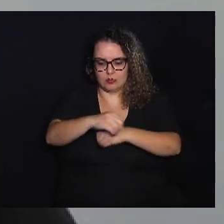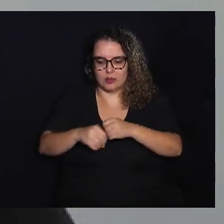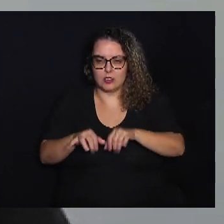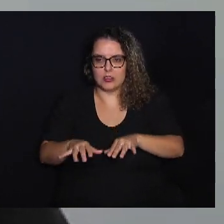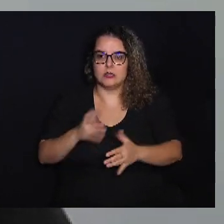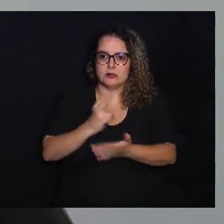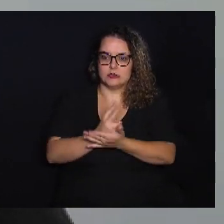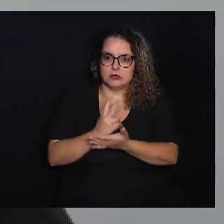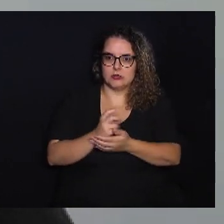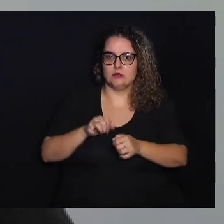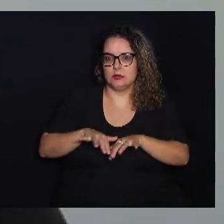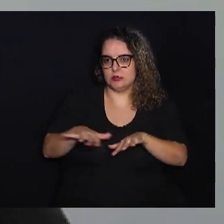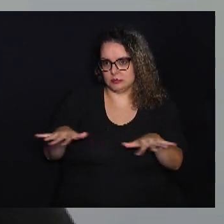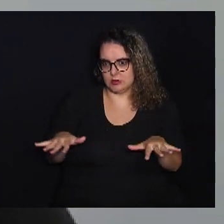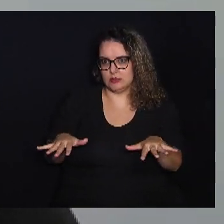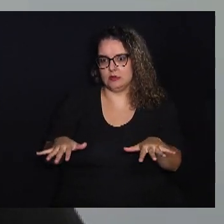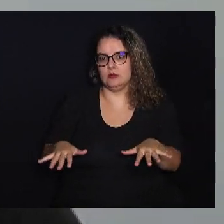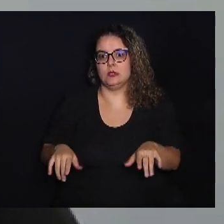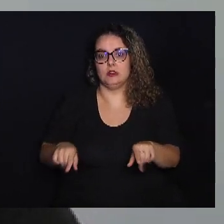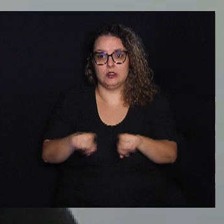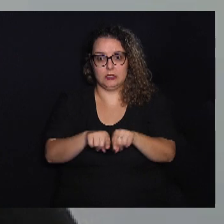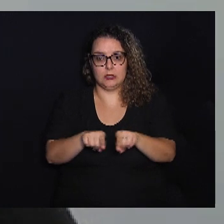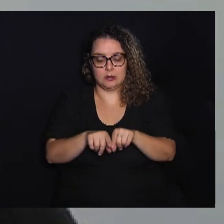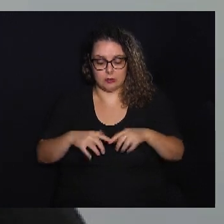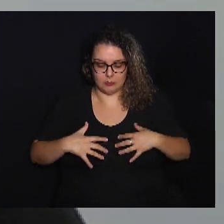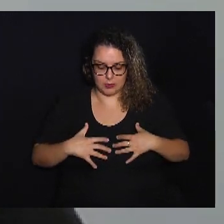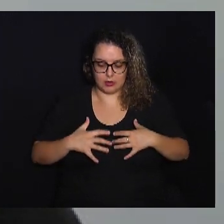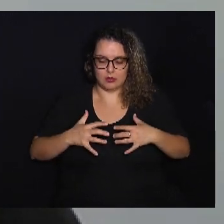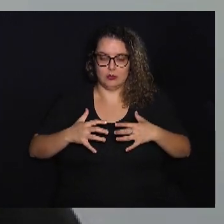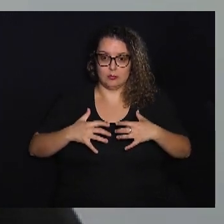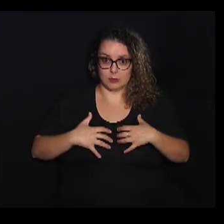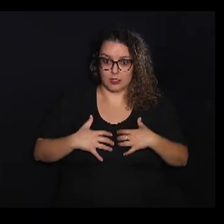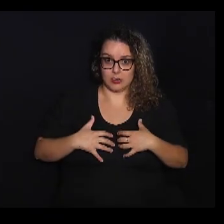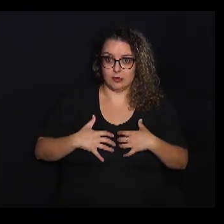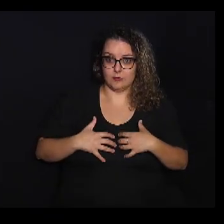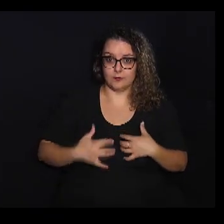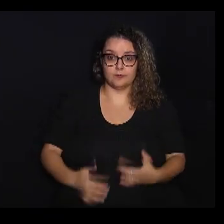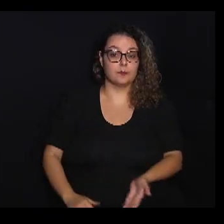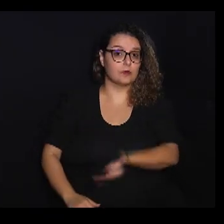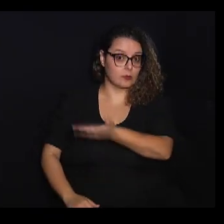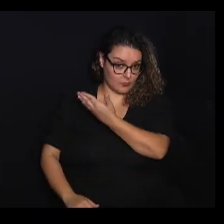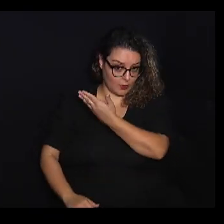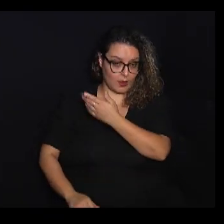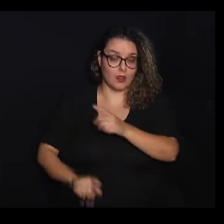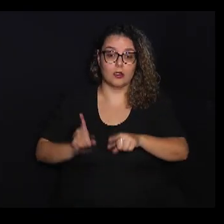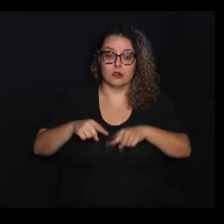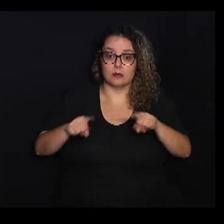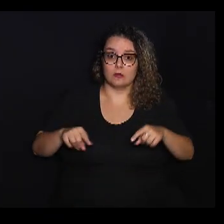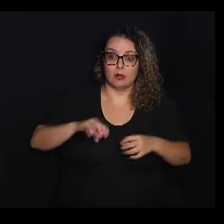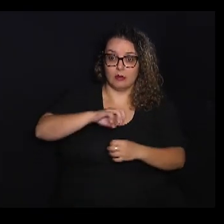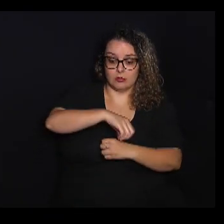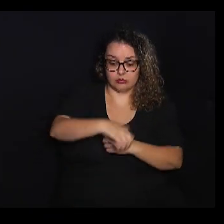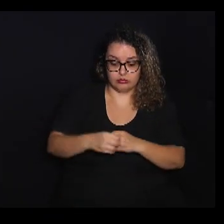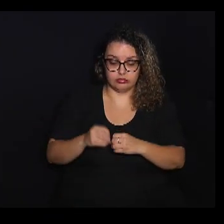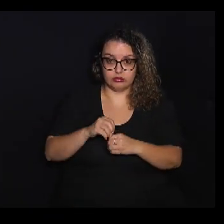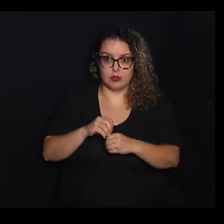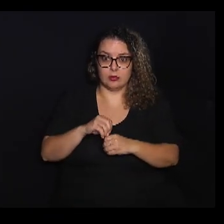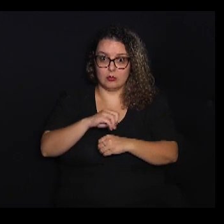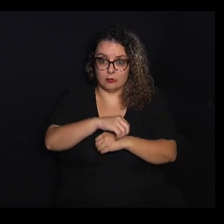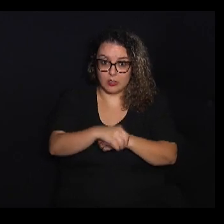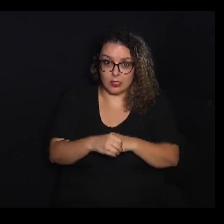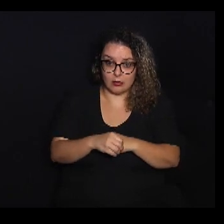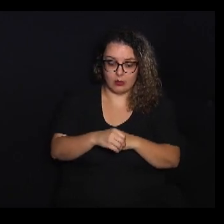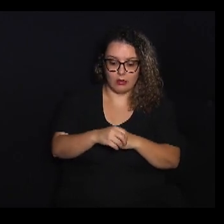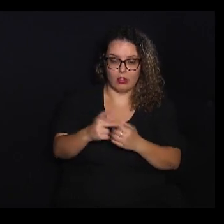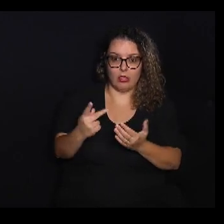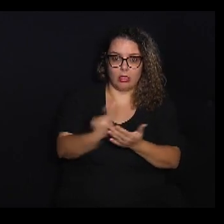elas se dividem periodicamente, né? Inclusive do pulmão. Então, existe uma alteração nessa divisão que faz com que uma